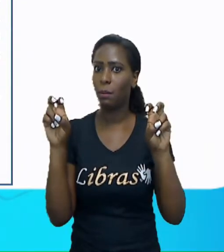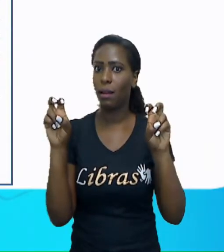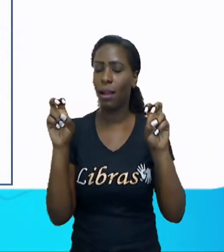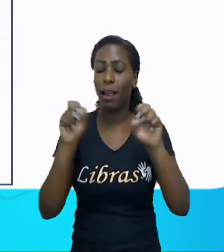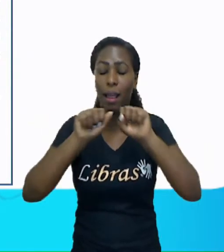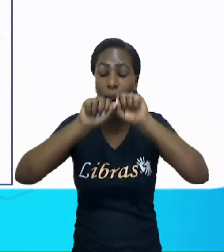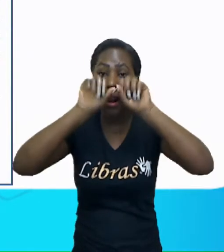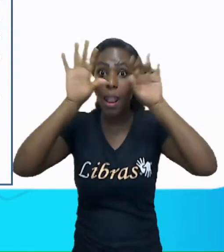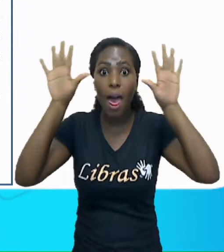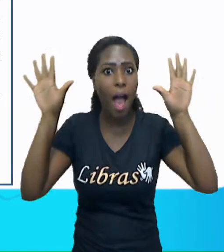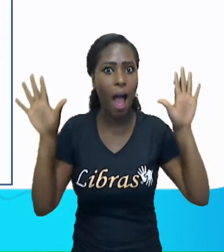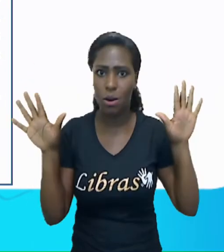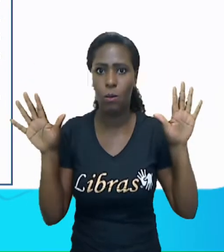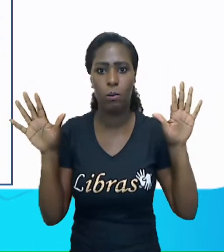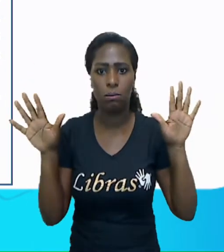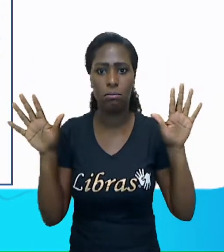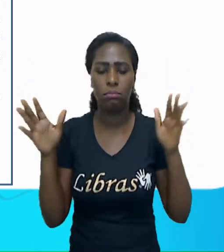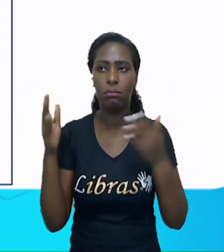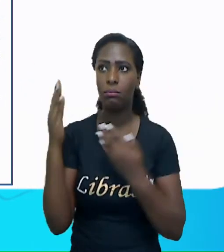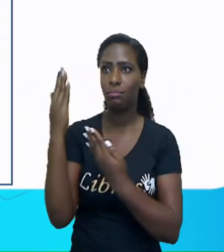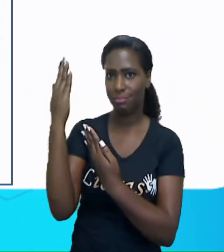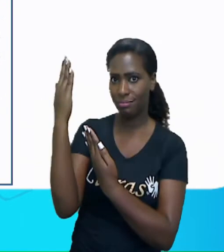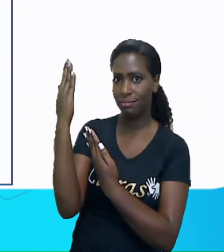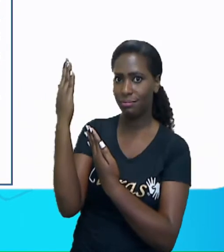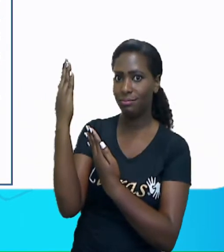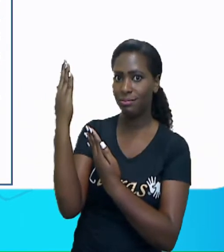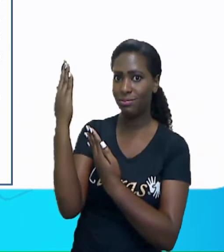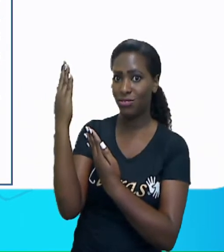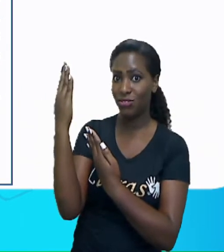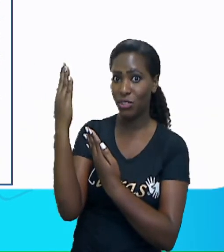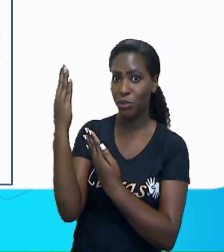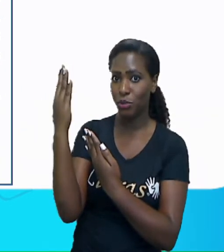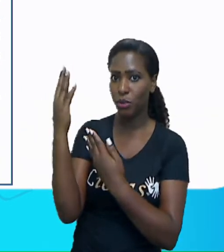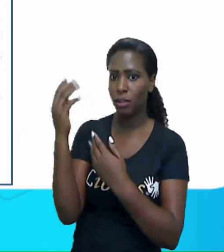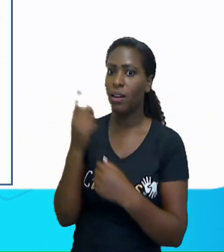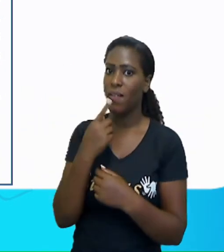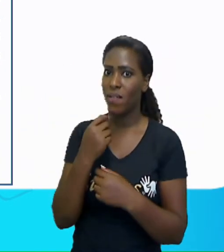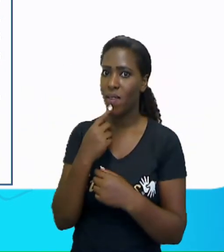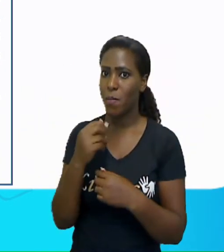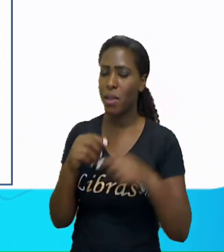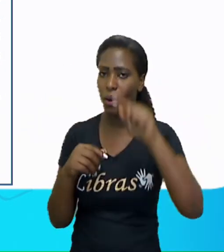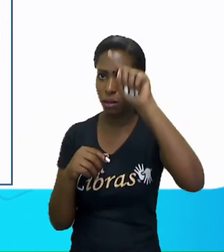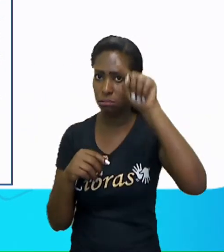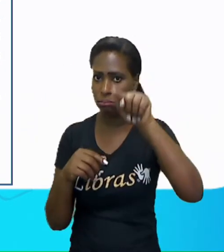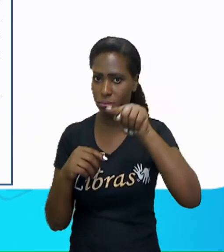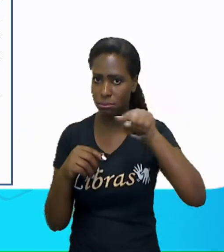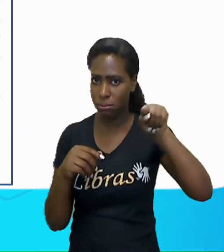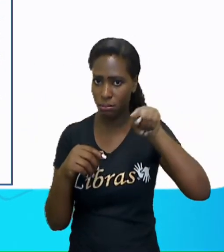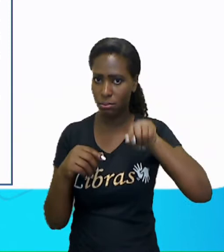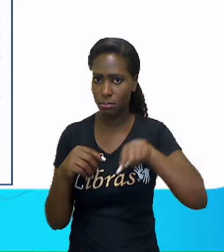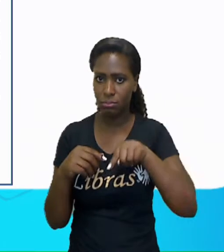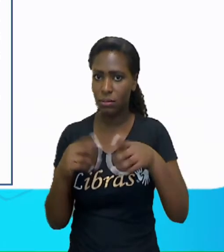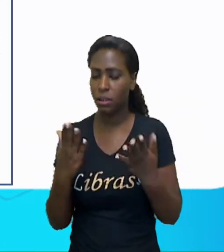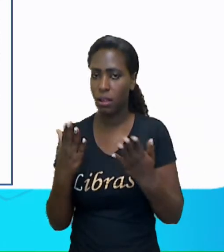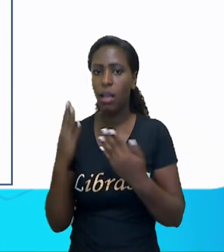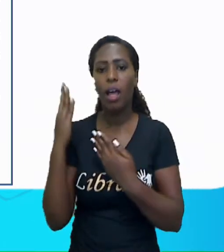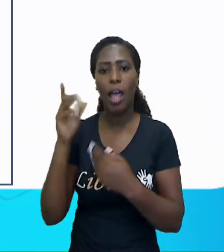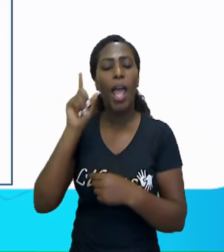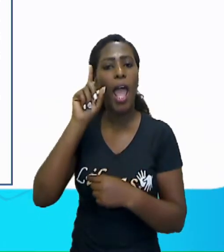Exposição do assunto, tá vendo? E já no final, eu tenho o pedido de